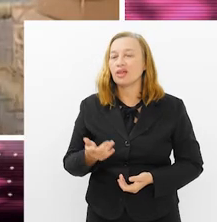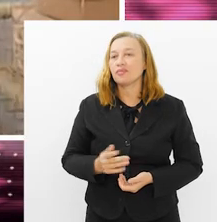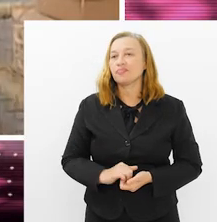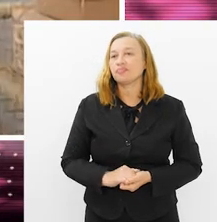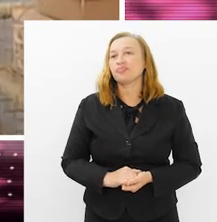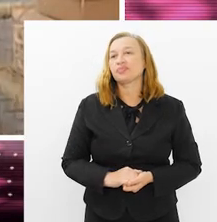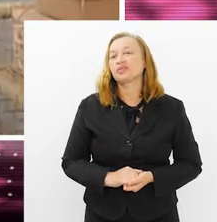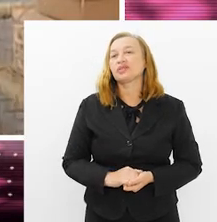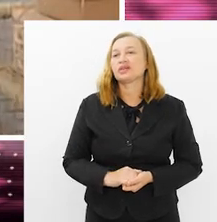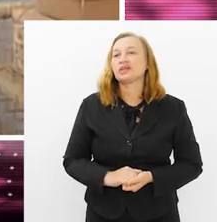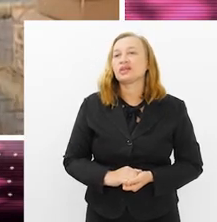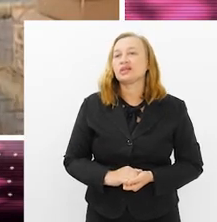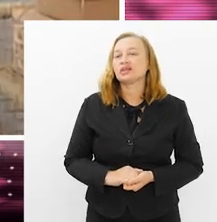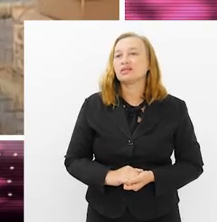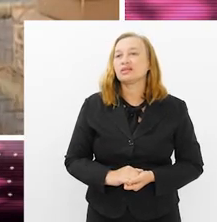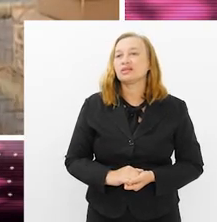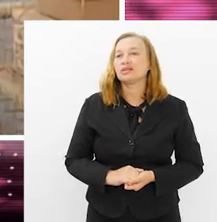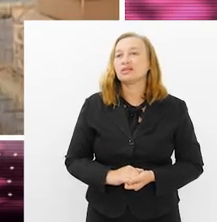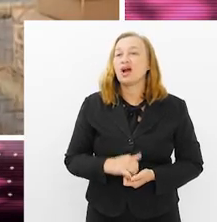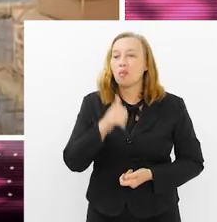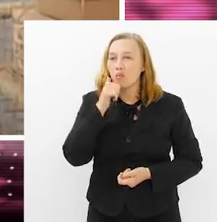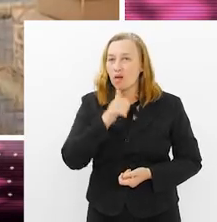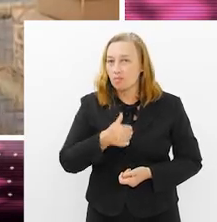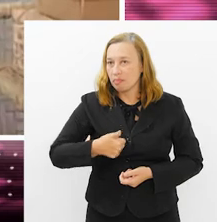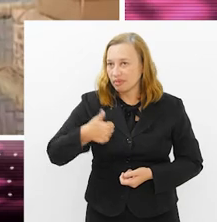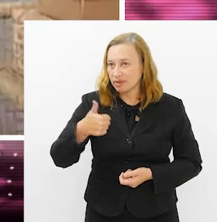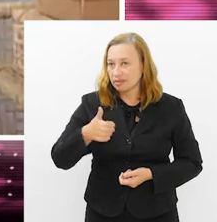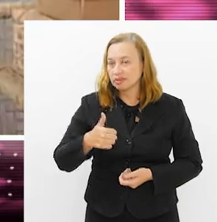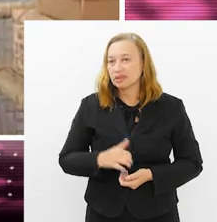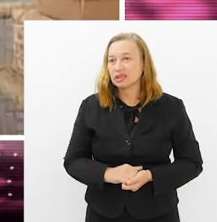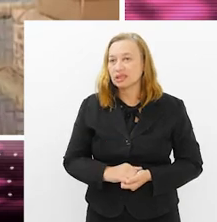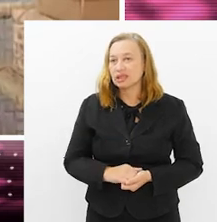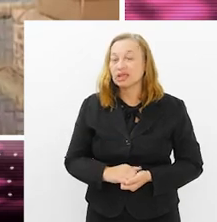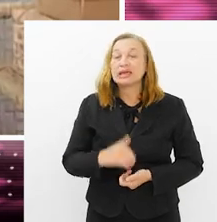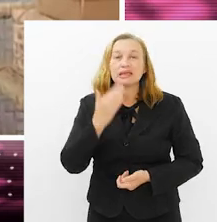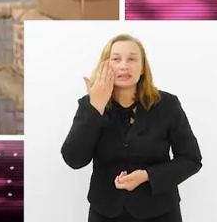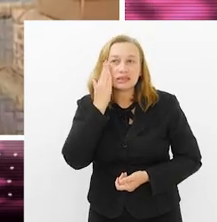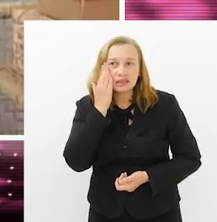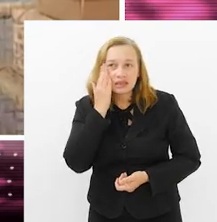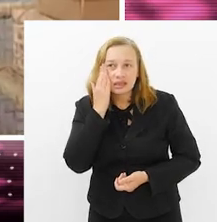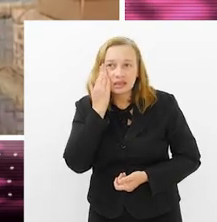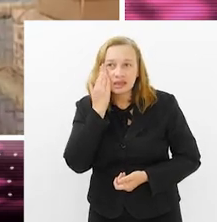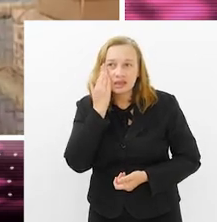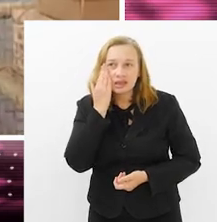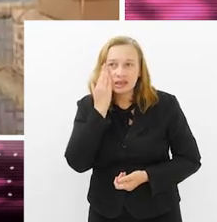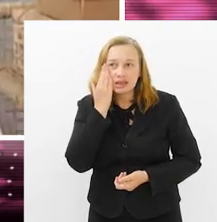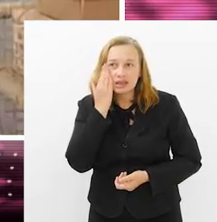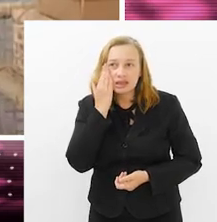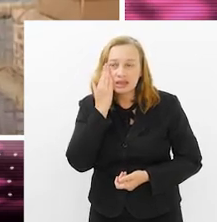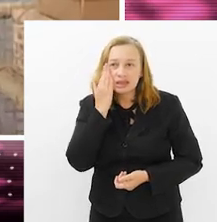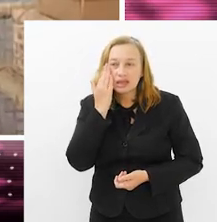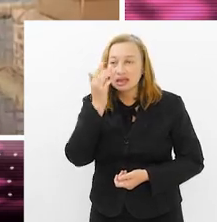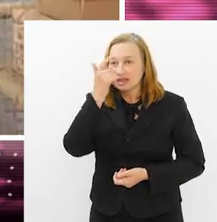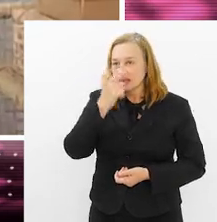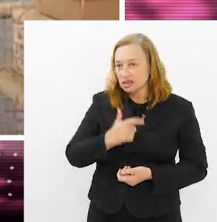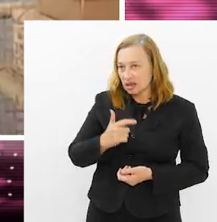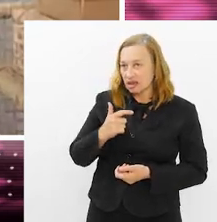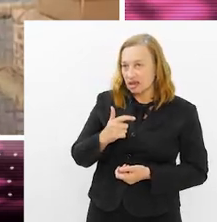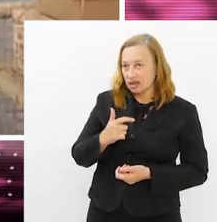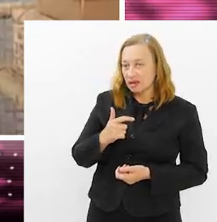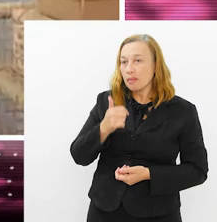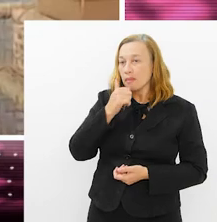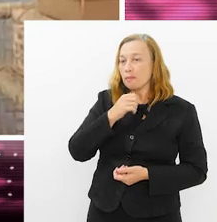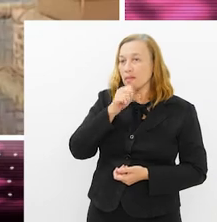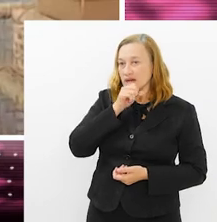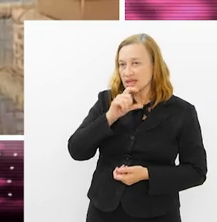Sim, eu acho que o recado que eu daria é para as mulheres, primeiro, entender que a maternidade, o